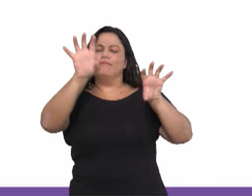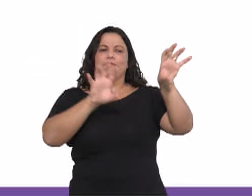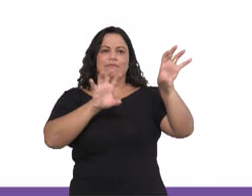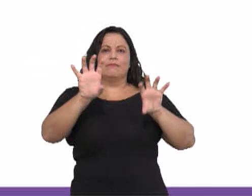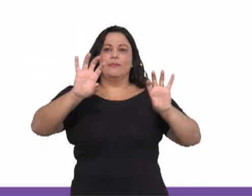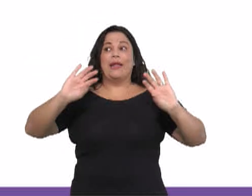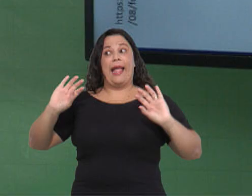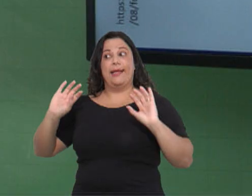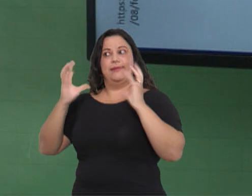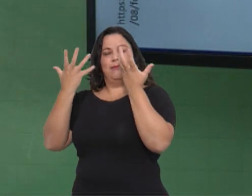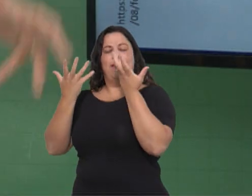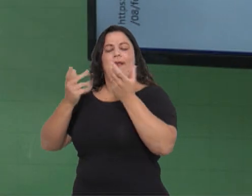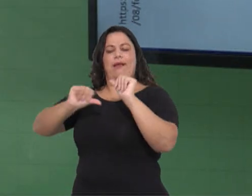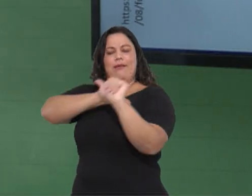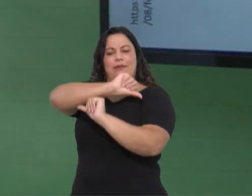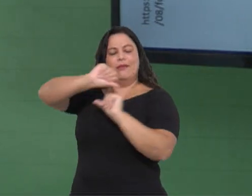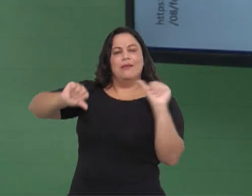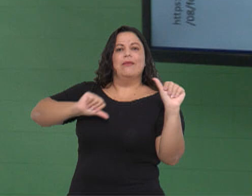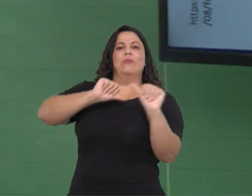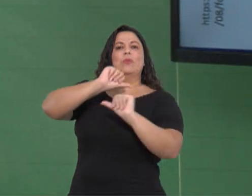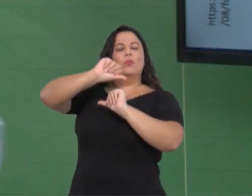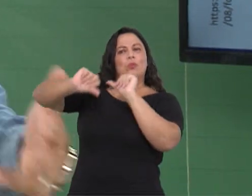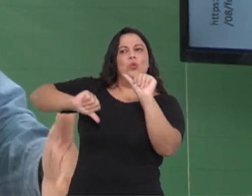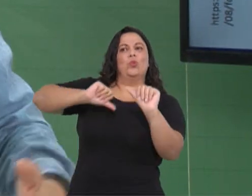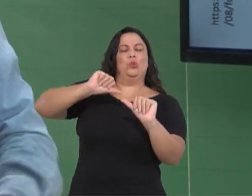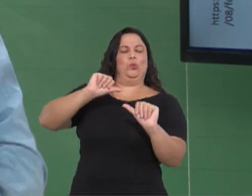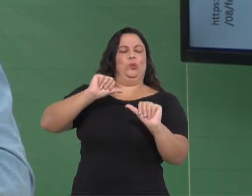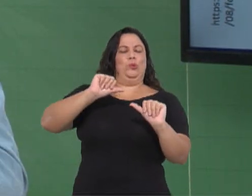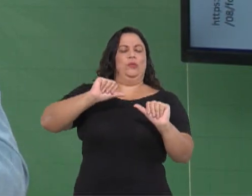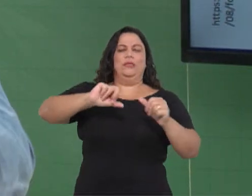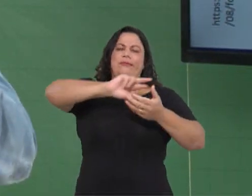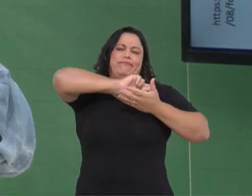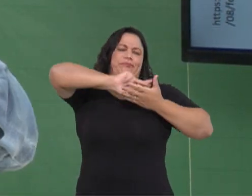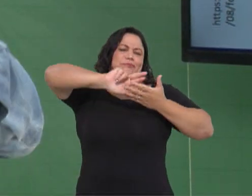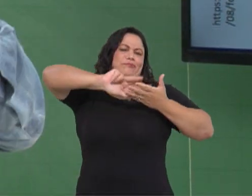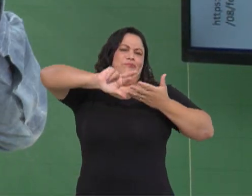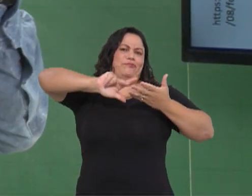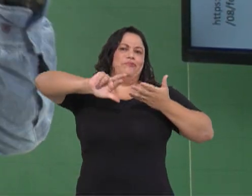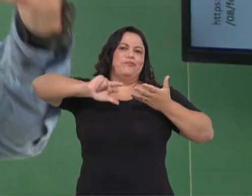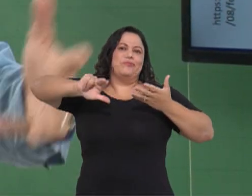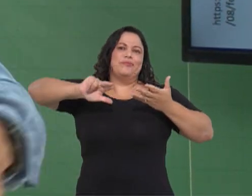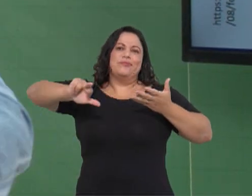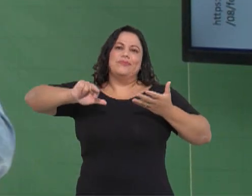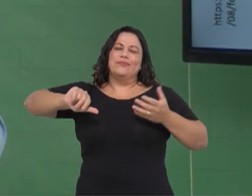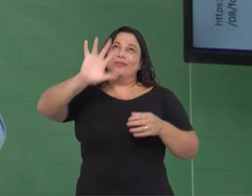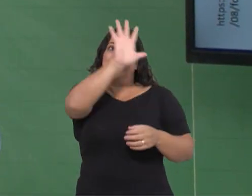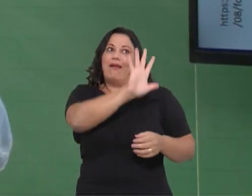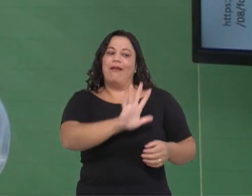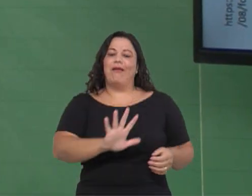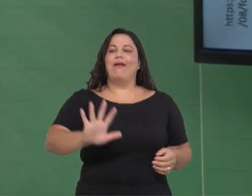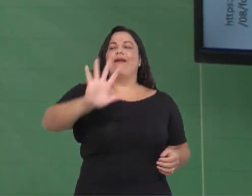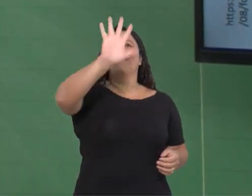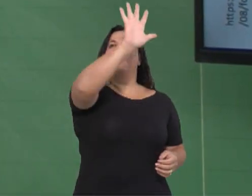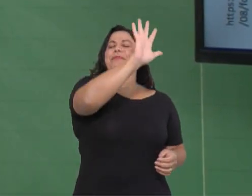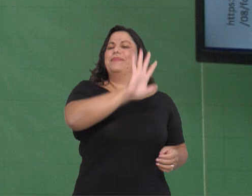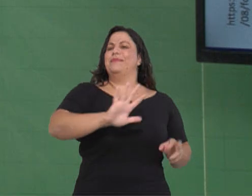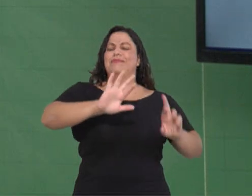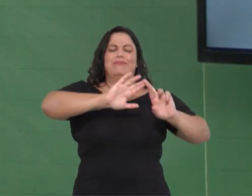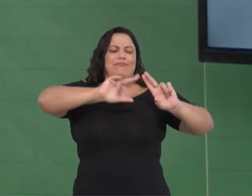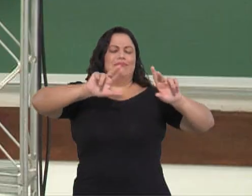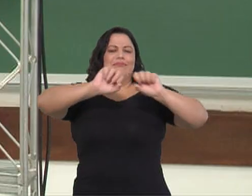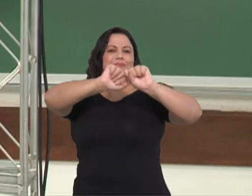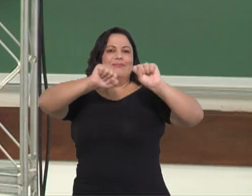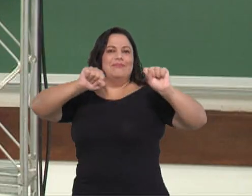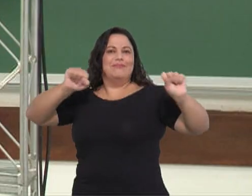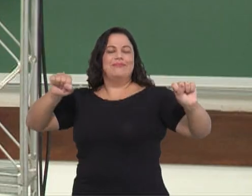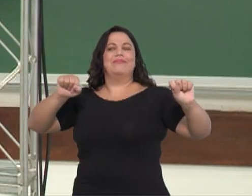festas mudam. Enfim, temos uma riqueza quase que incomensurável do folclore